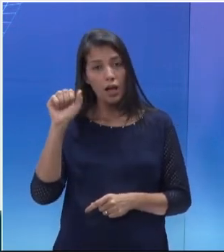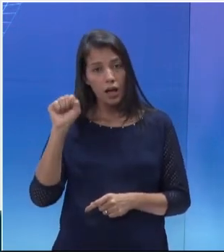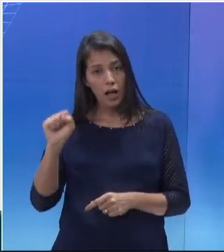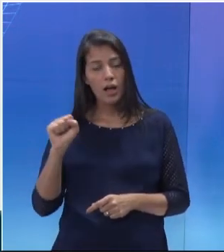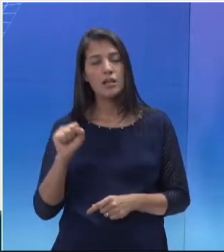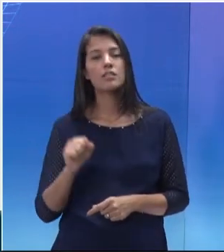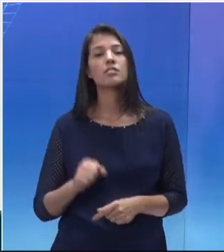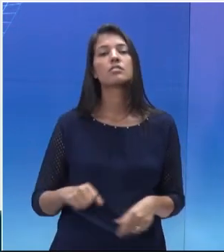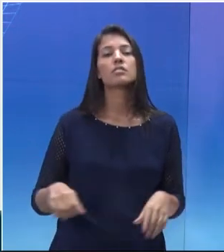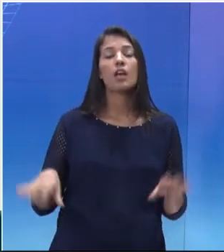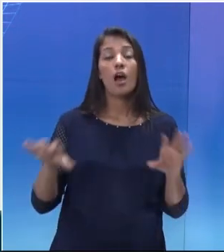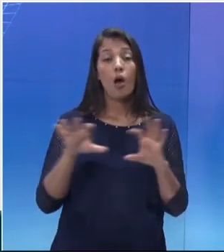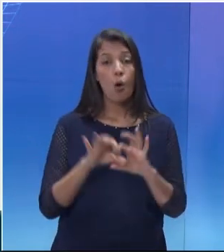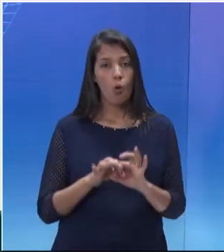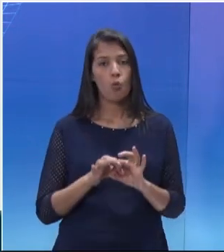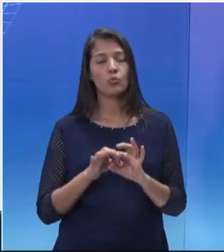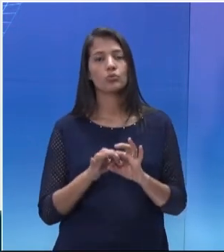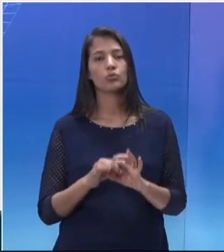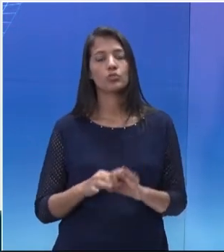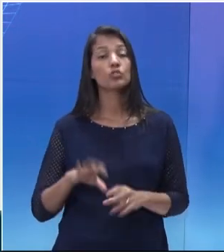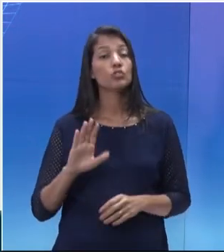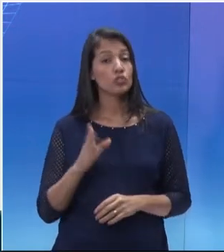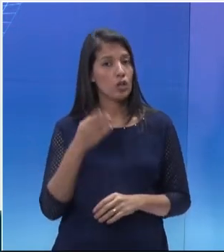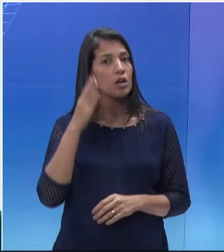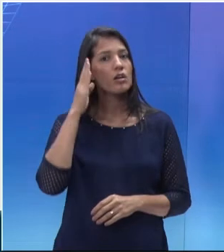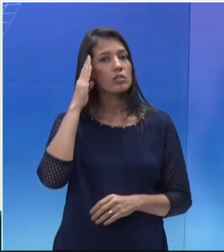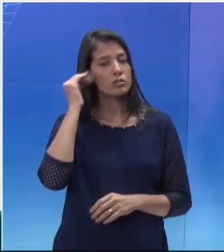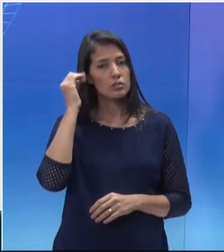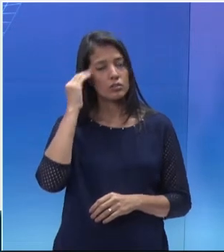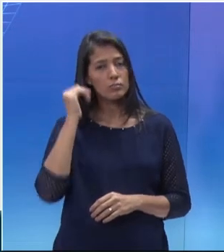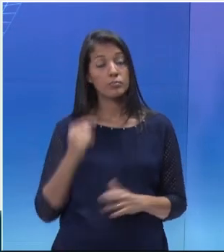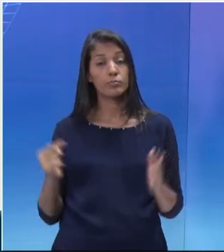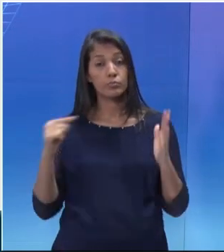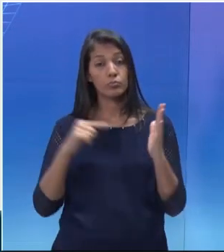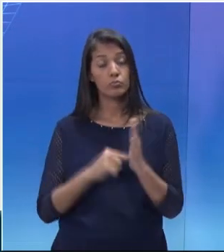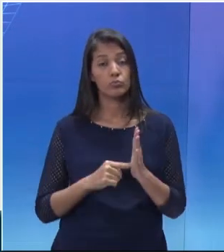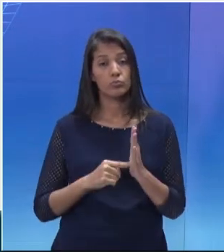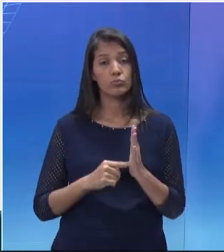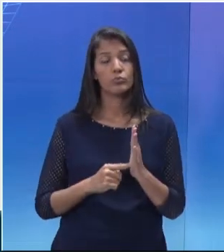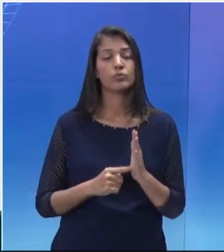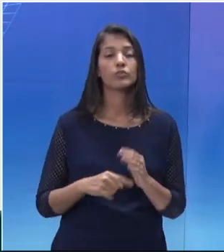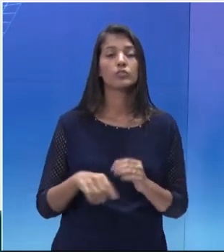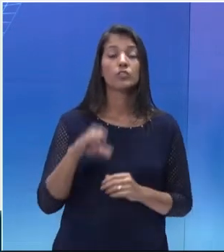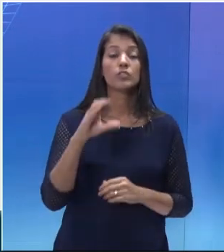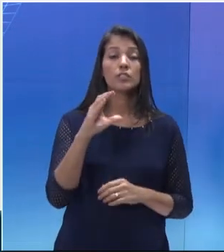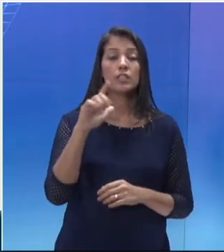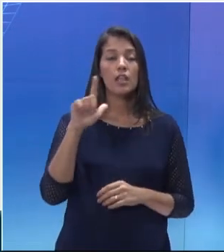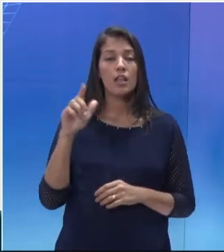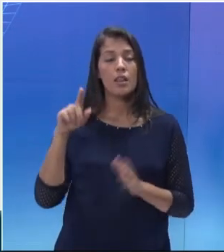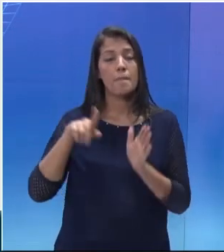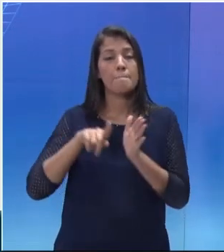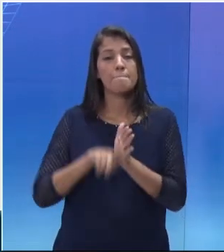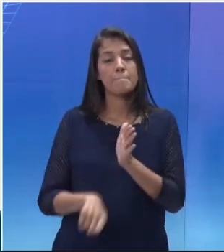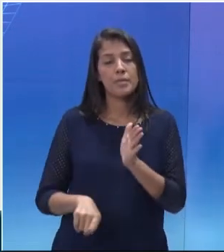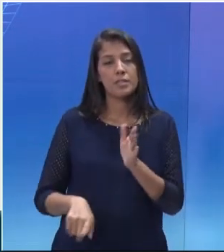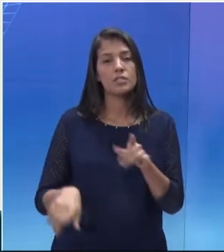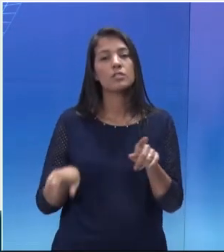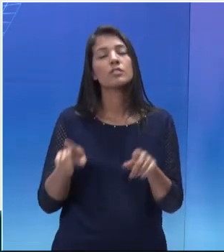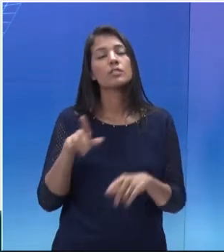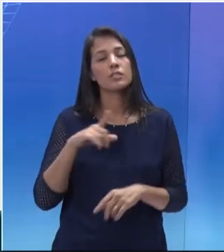Cl-. Então, já sabemos o destino do Cl-. Também nós temos no meio